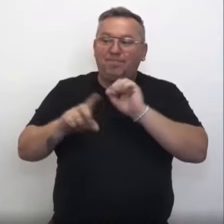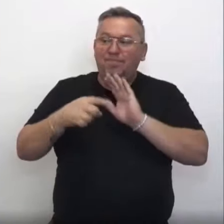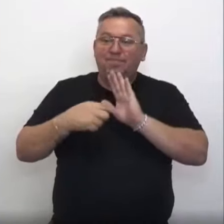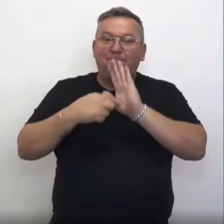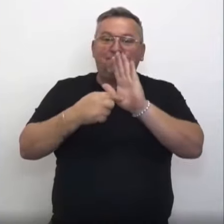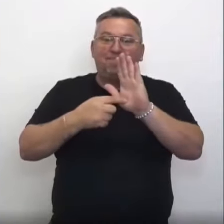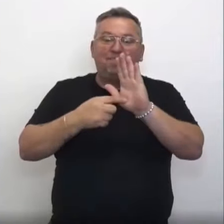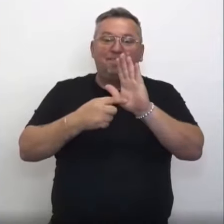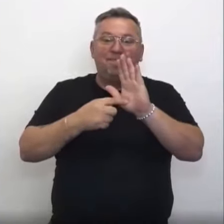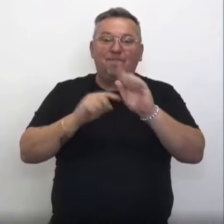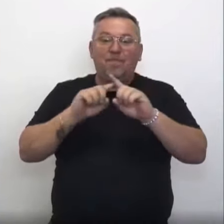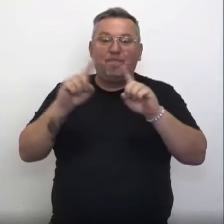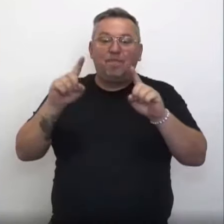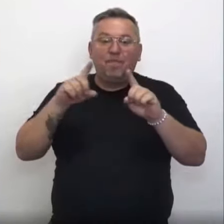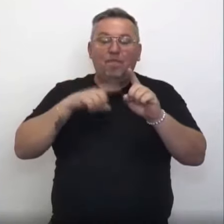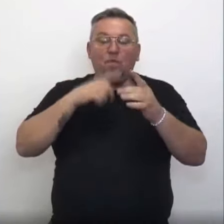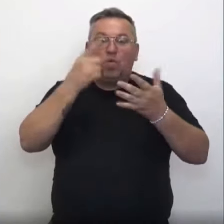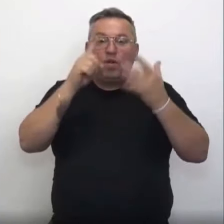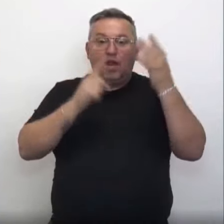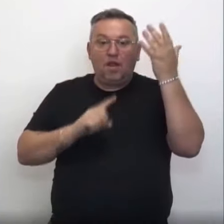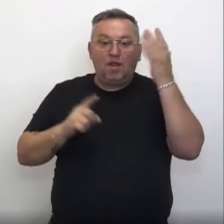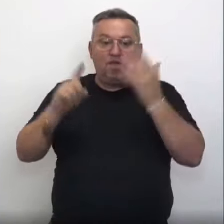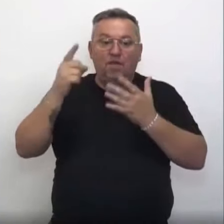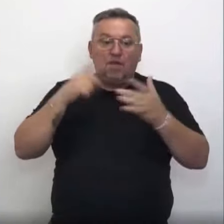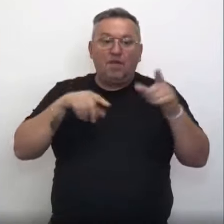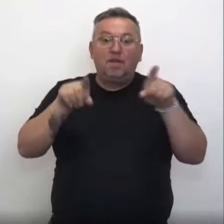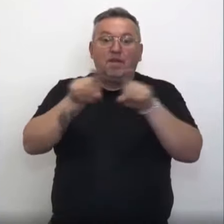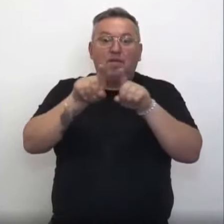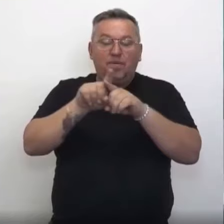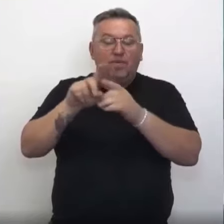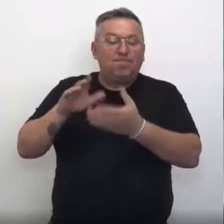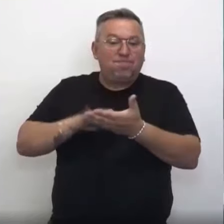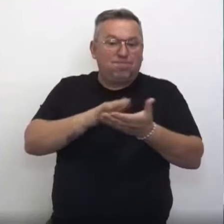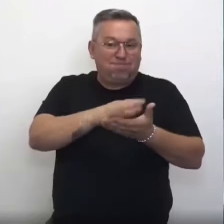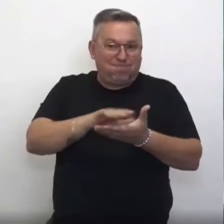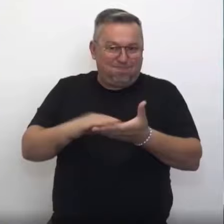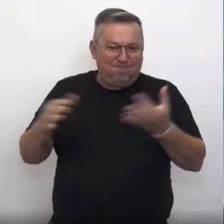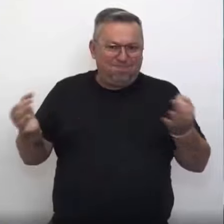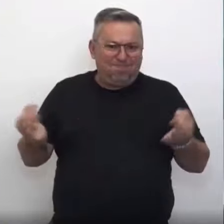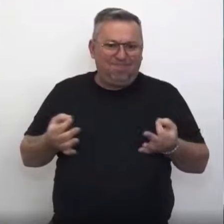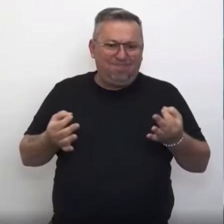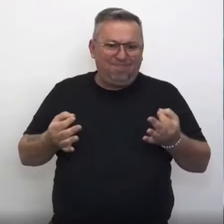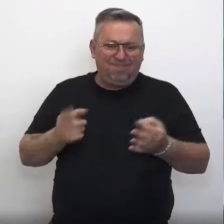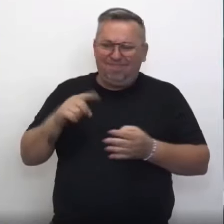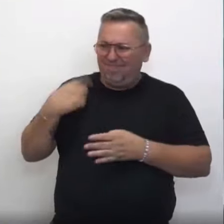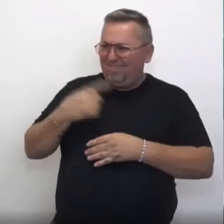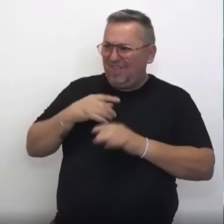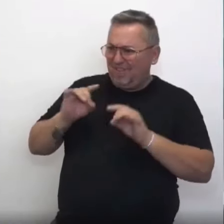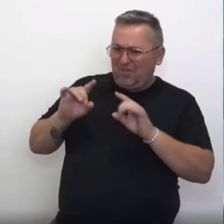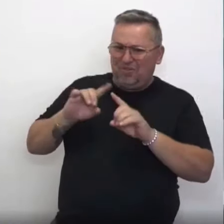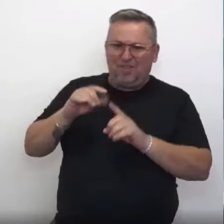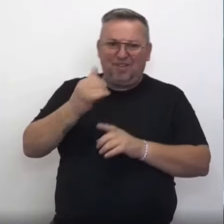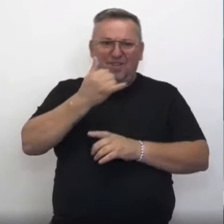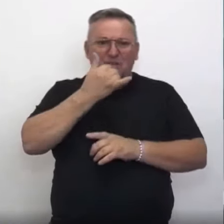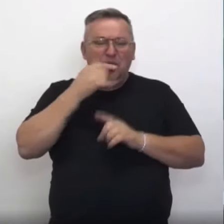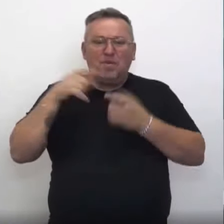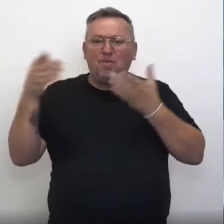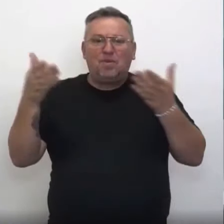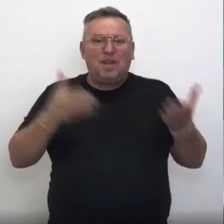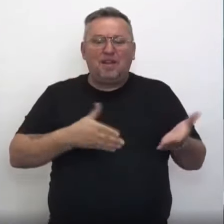aí nos carnavais o samba no pé. Ai, que chique. Estamos chique, né, turma? Nossa senhora, mas eu estou